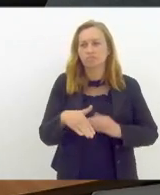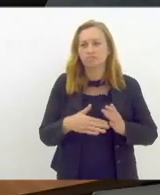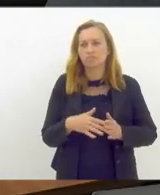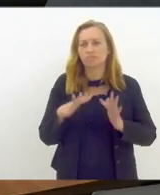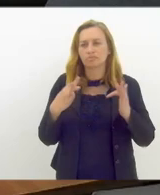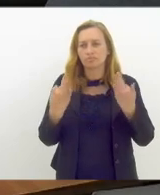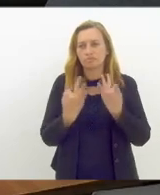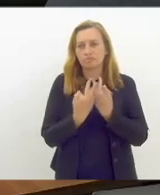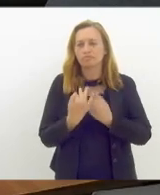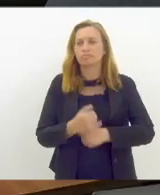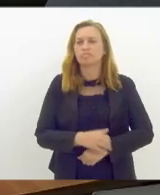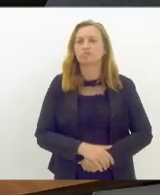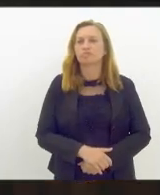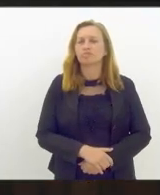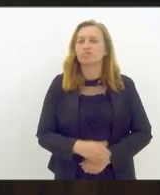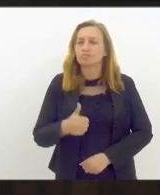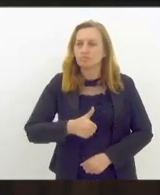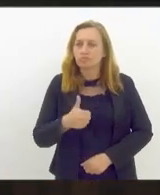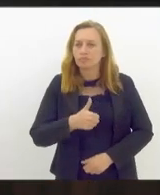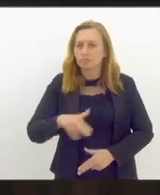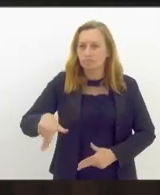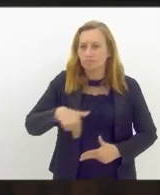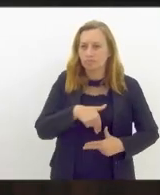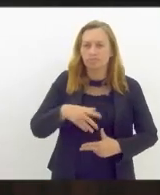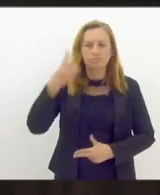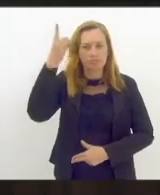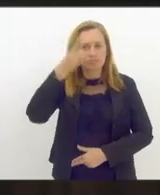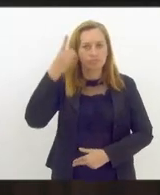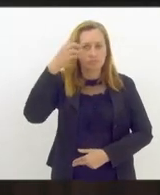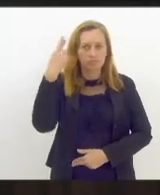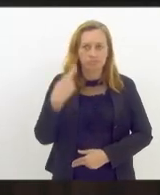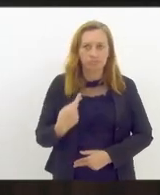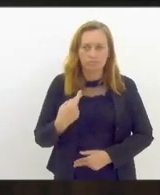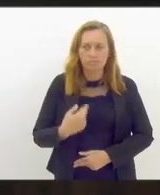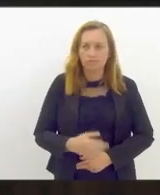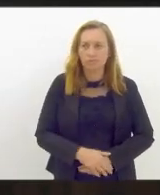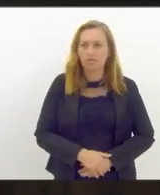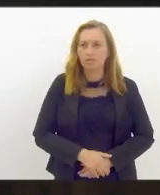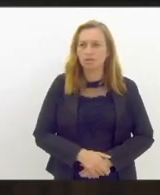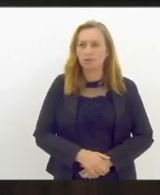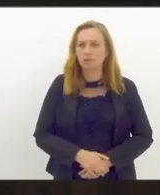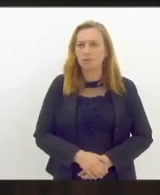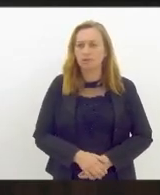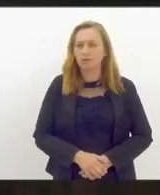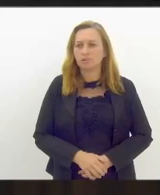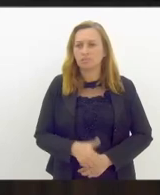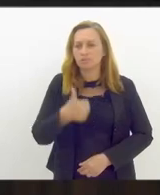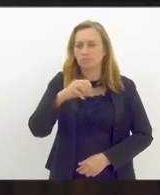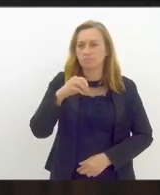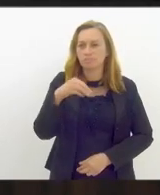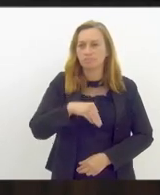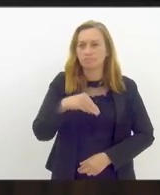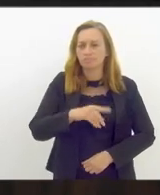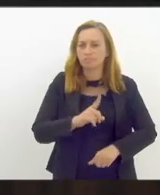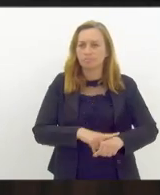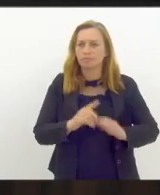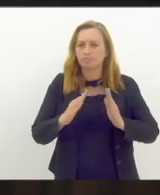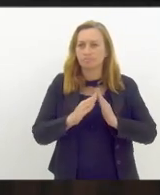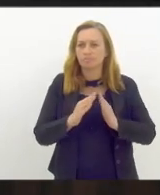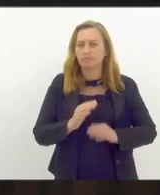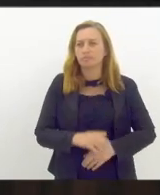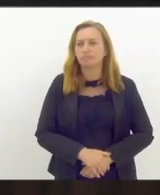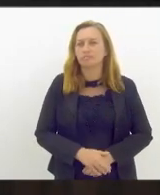família. Primeira oradora inscrita é a nobre deputada Renata Souza. Vossa Excelência dispõe de 10